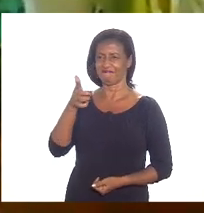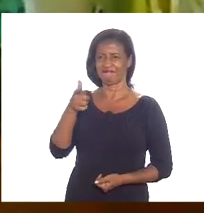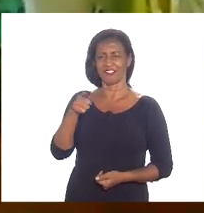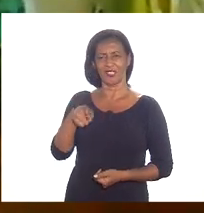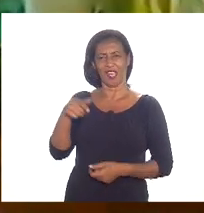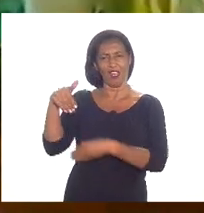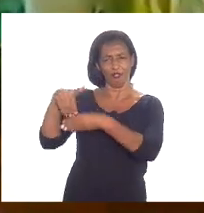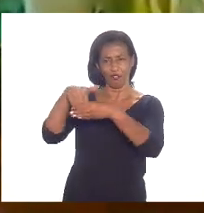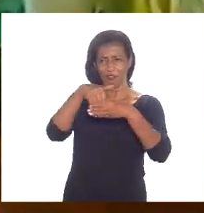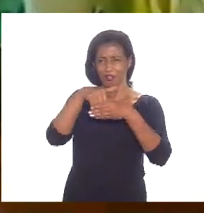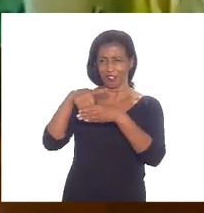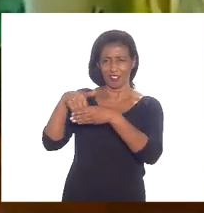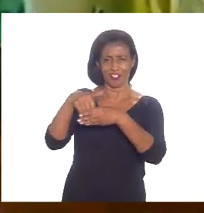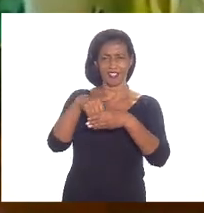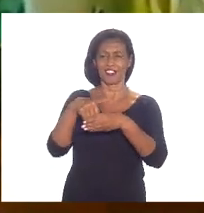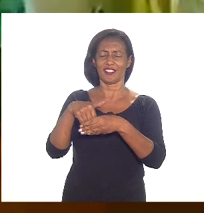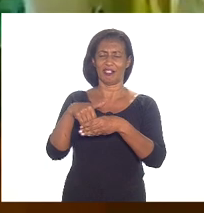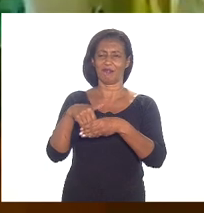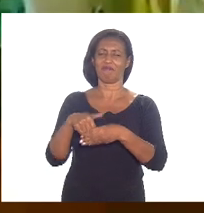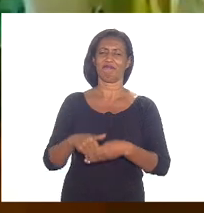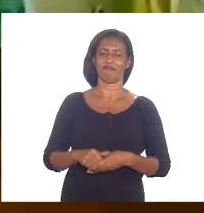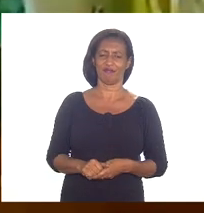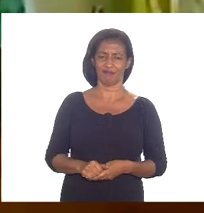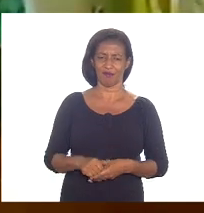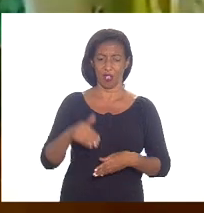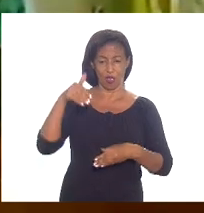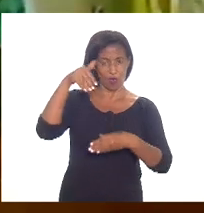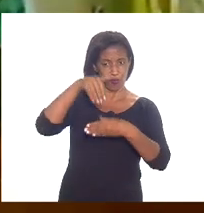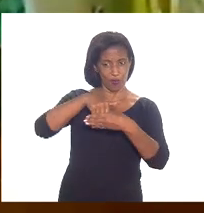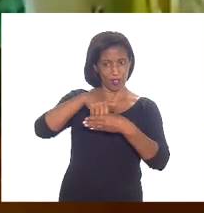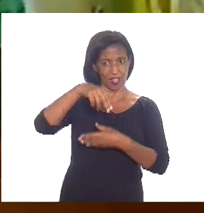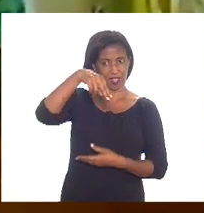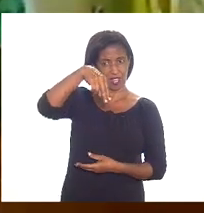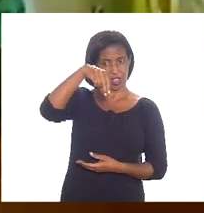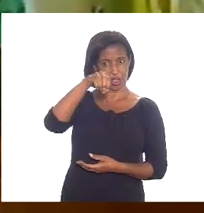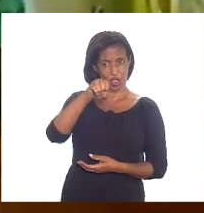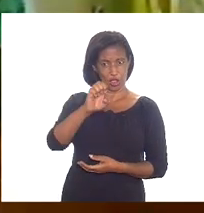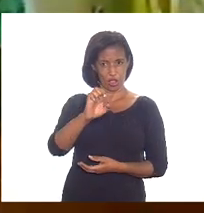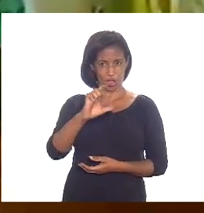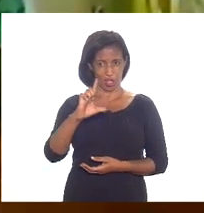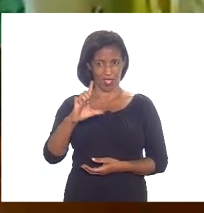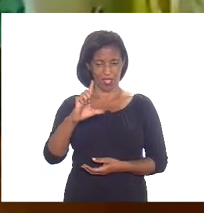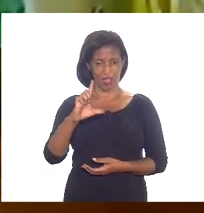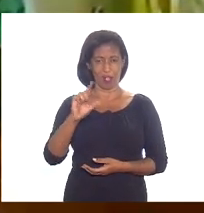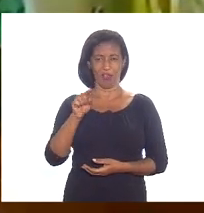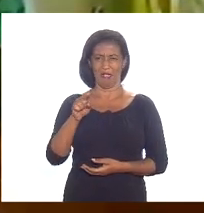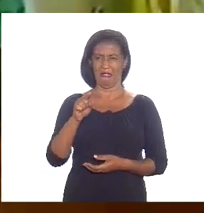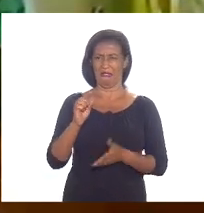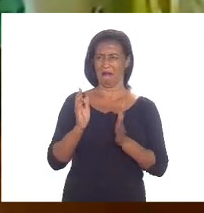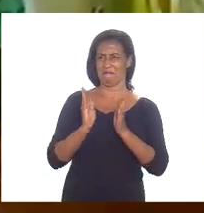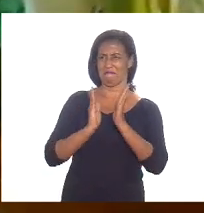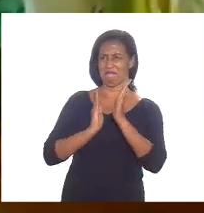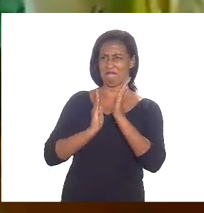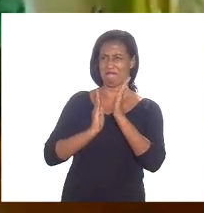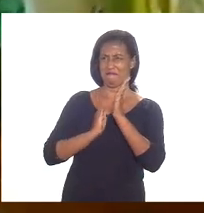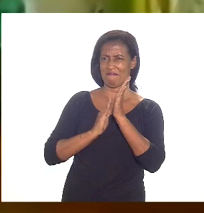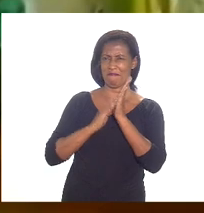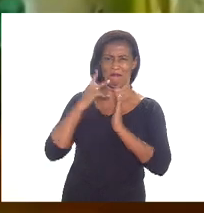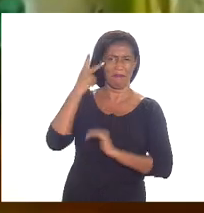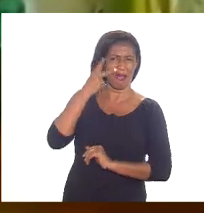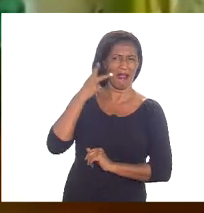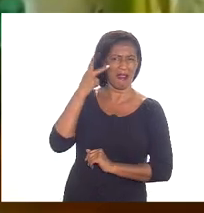uma votação. Devo dizer que votar em Noel de Carvalho é votar num parlamentar com